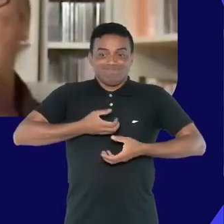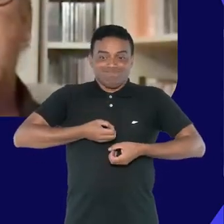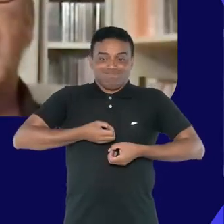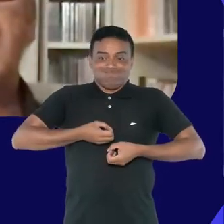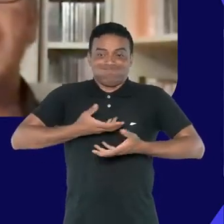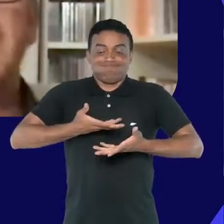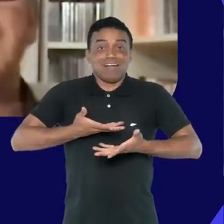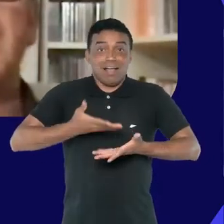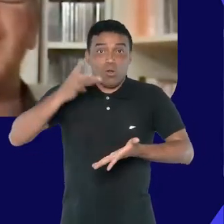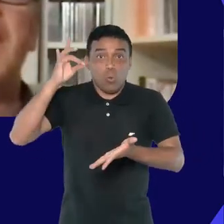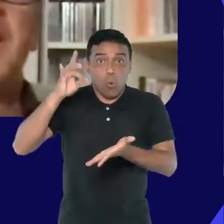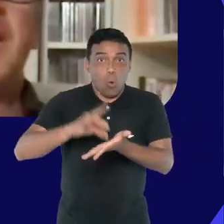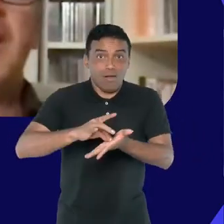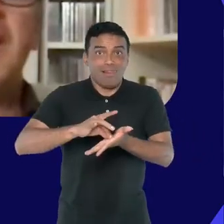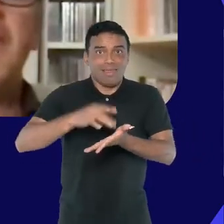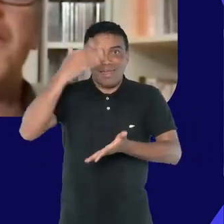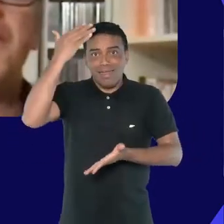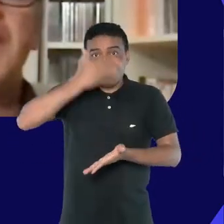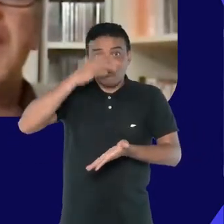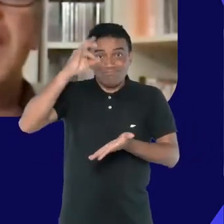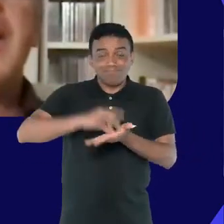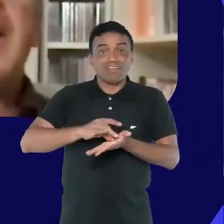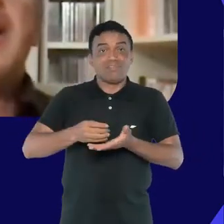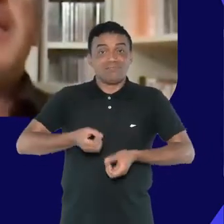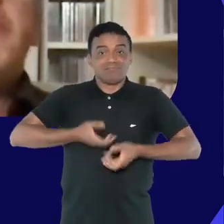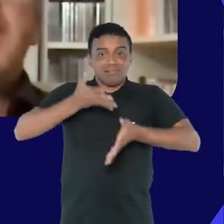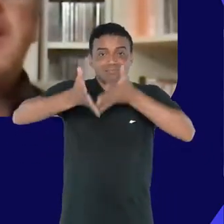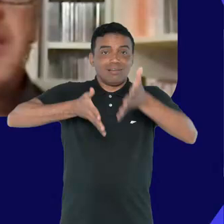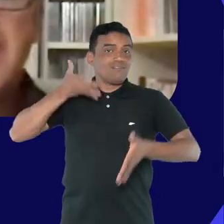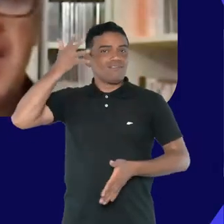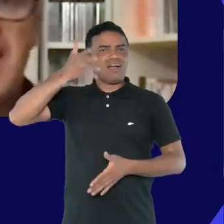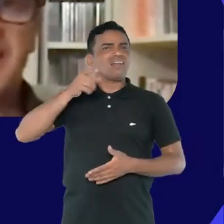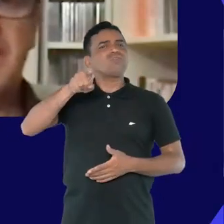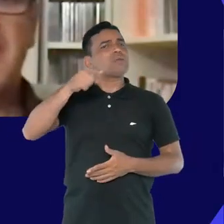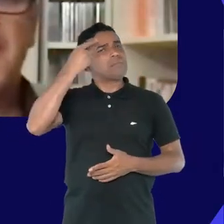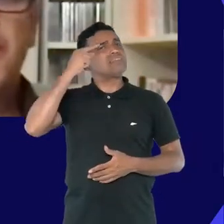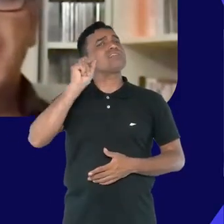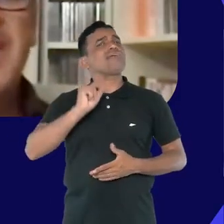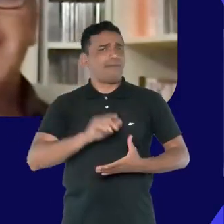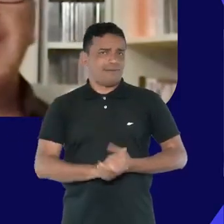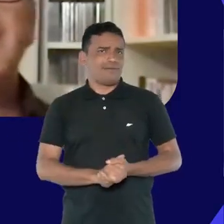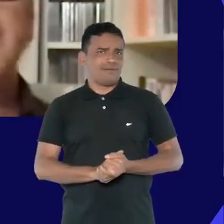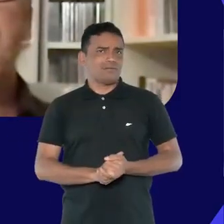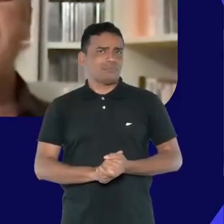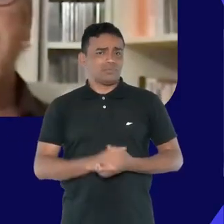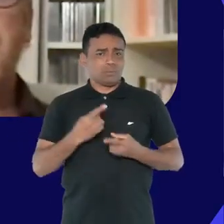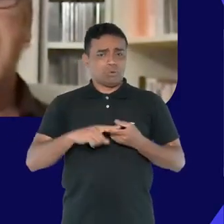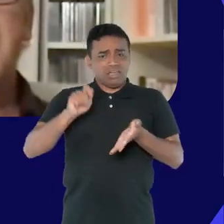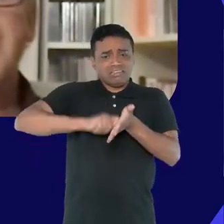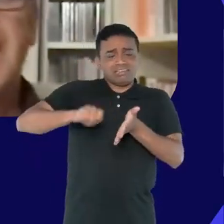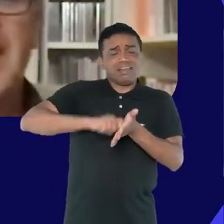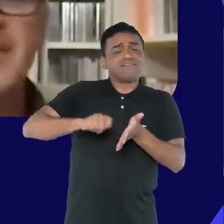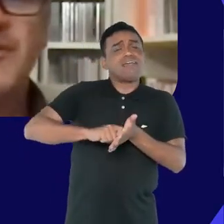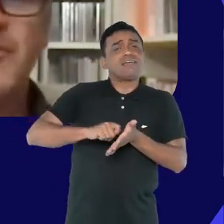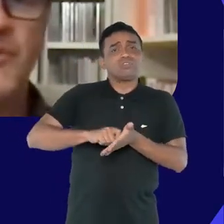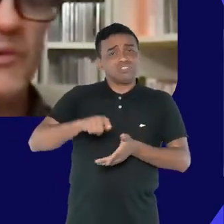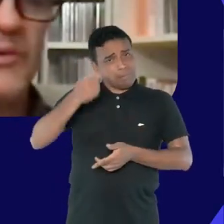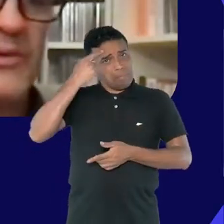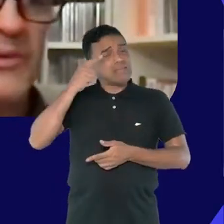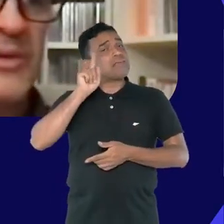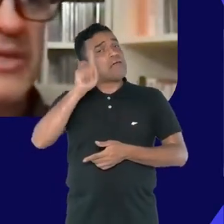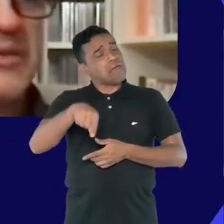nesse caso concreto, dizem quem pensas que és? Porquê é que estás a escrever? Pensas que